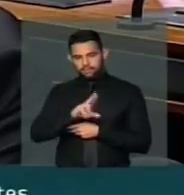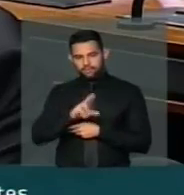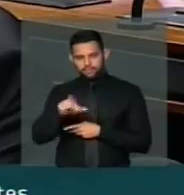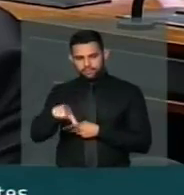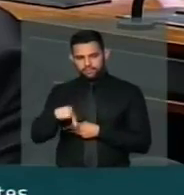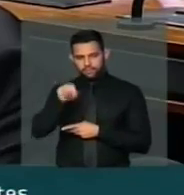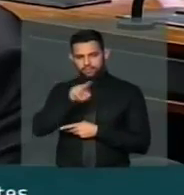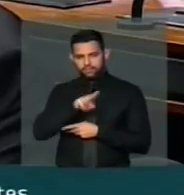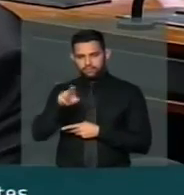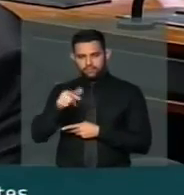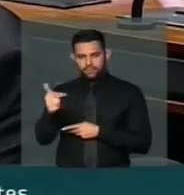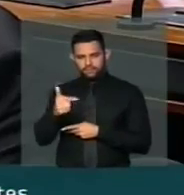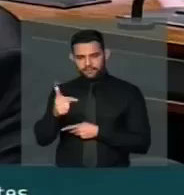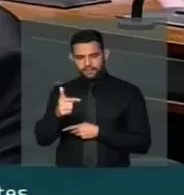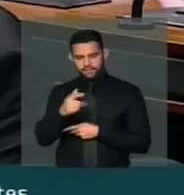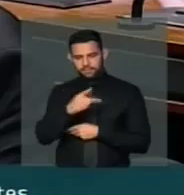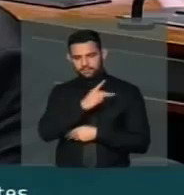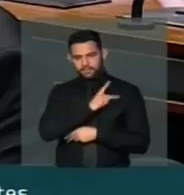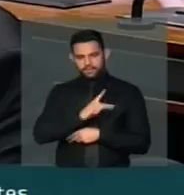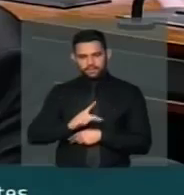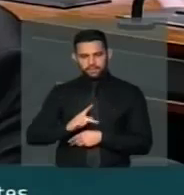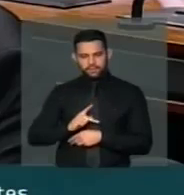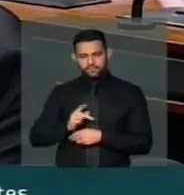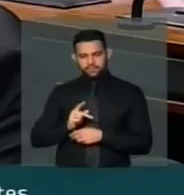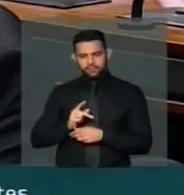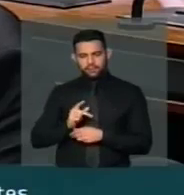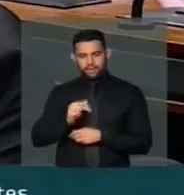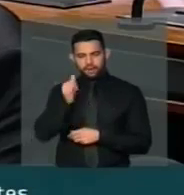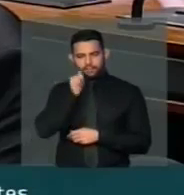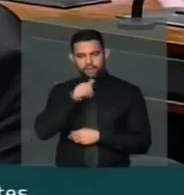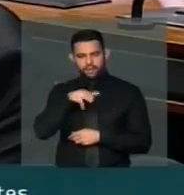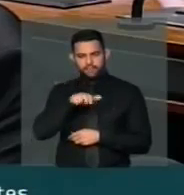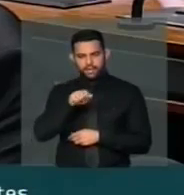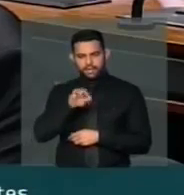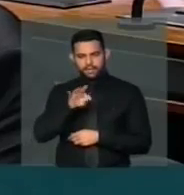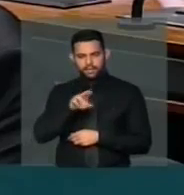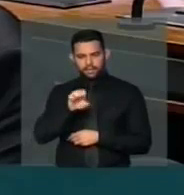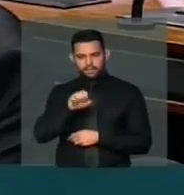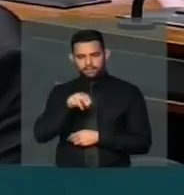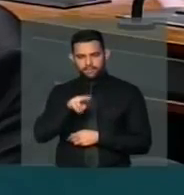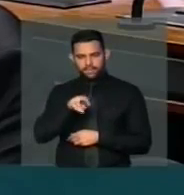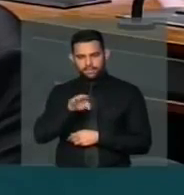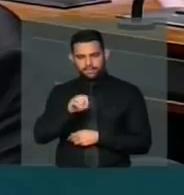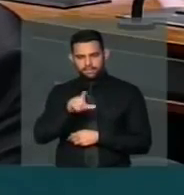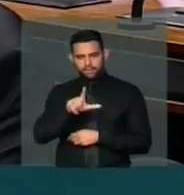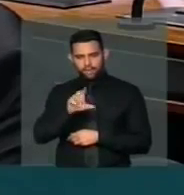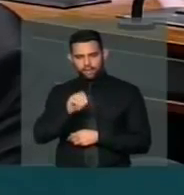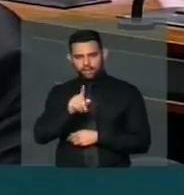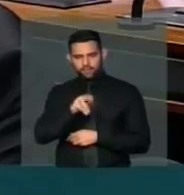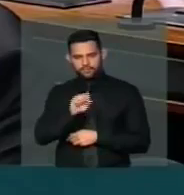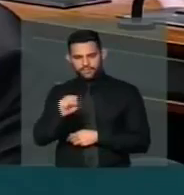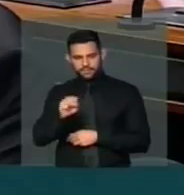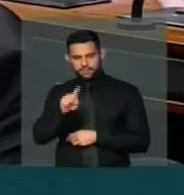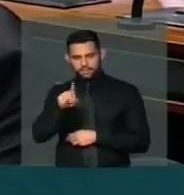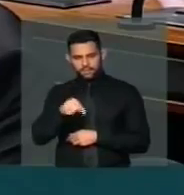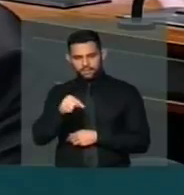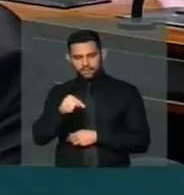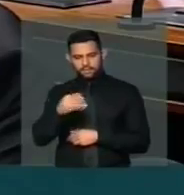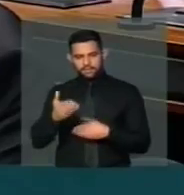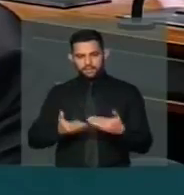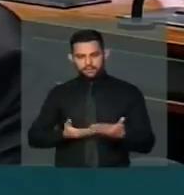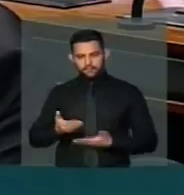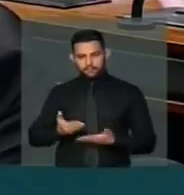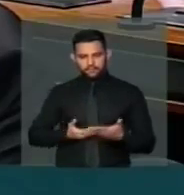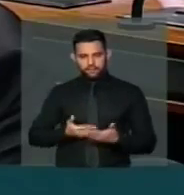nomeou para ser a vice-presidente do CARF a senhora Maria Tereza Martinez Lopes, que era funcionária